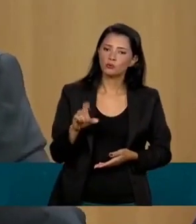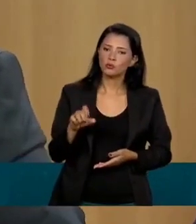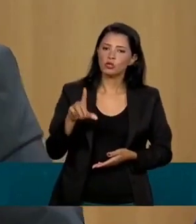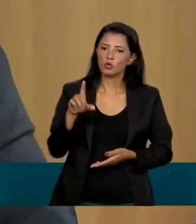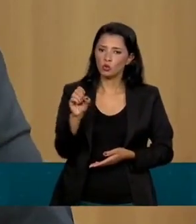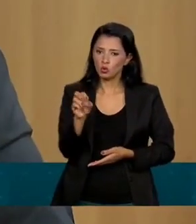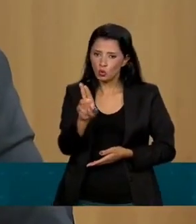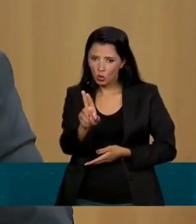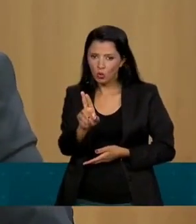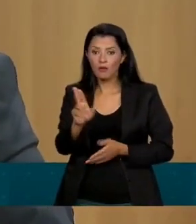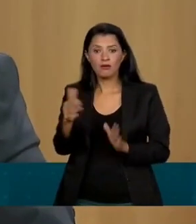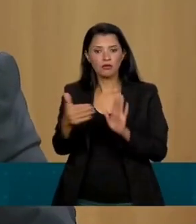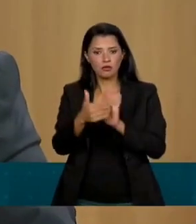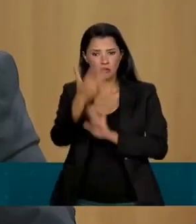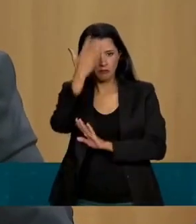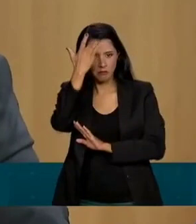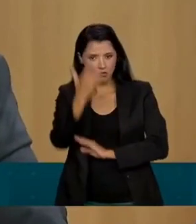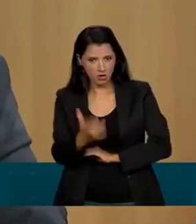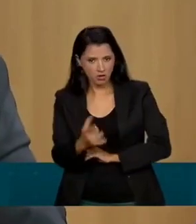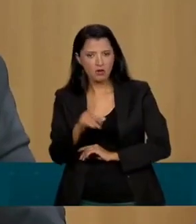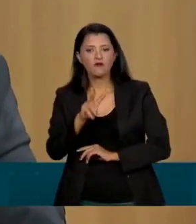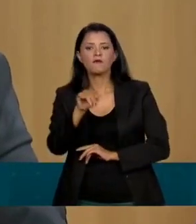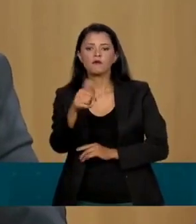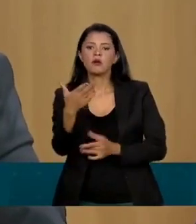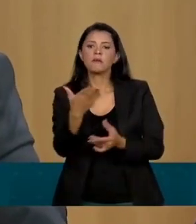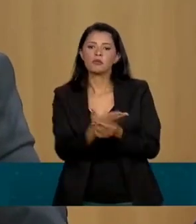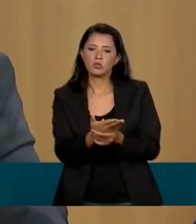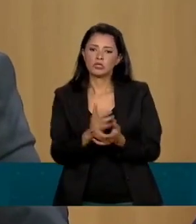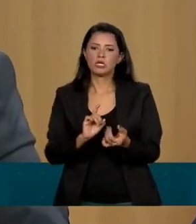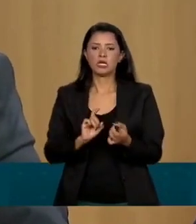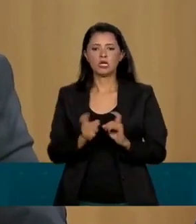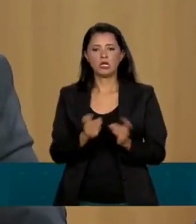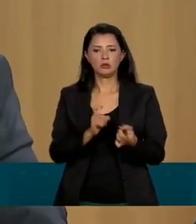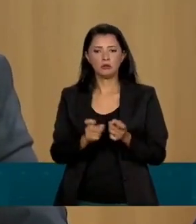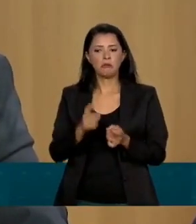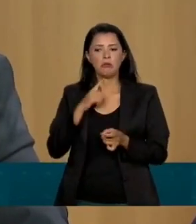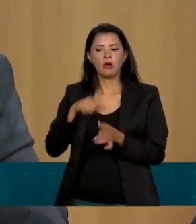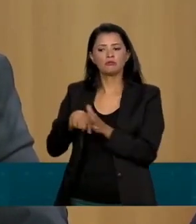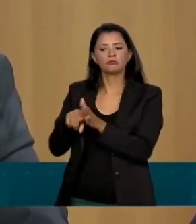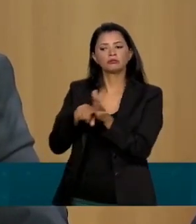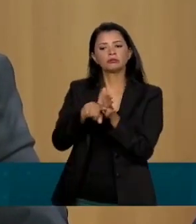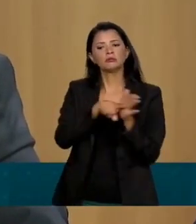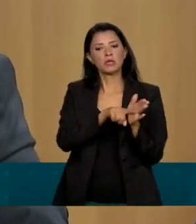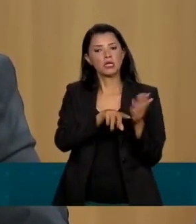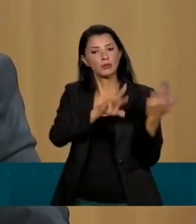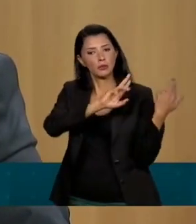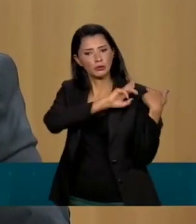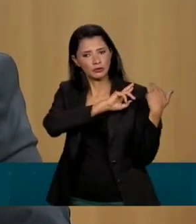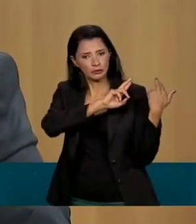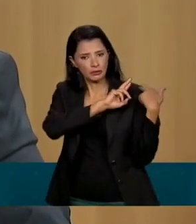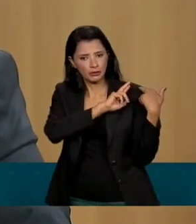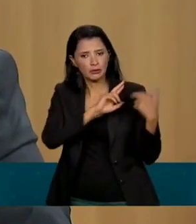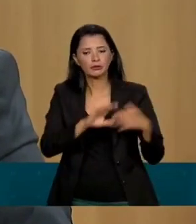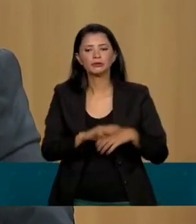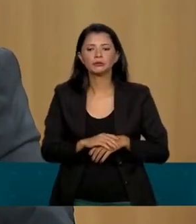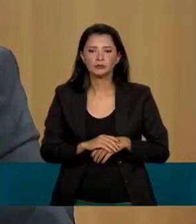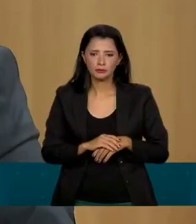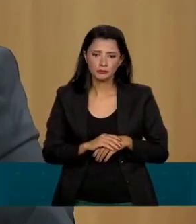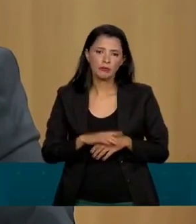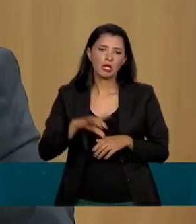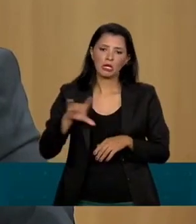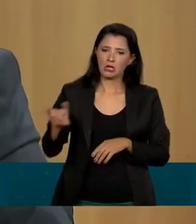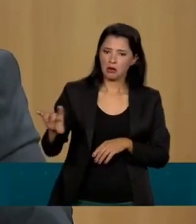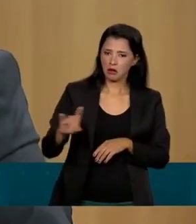imediatamente, até amanhã, processos administrativos para apuração de responsabilidade de